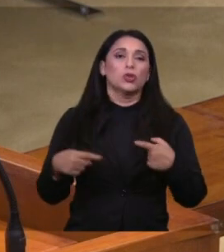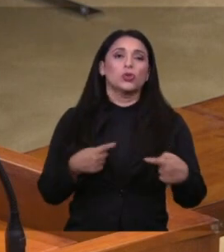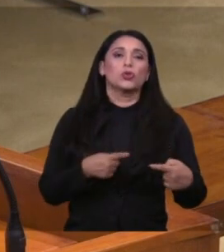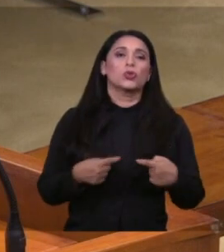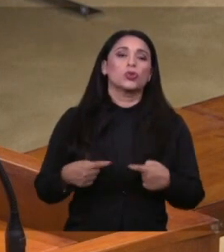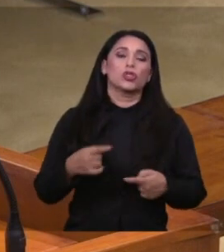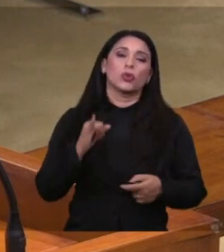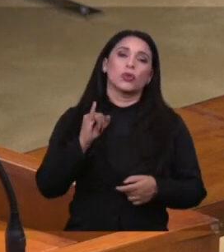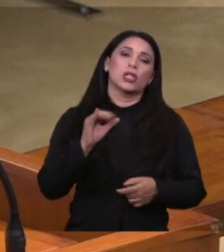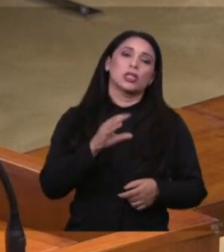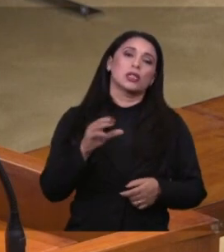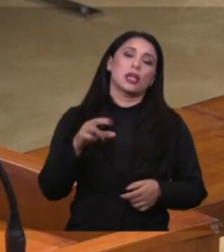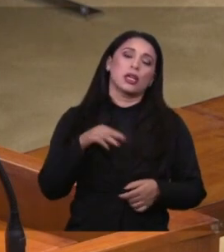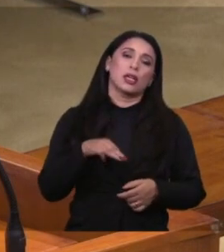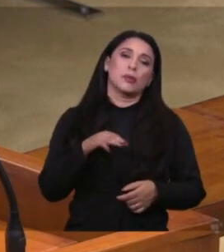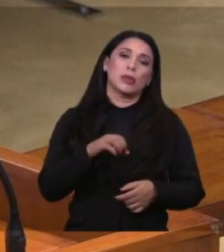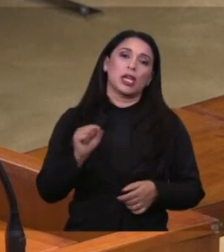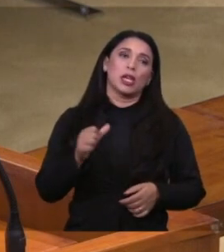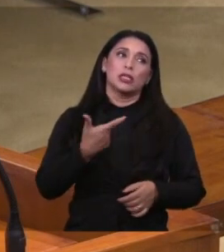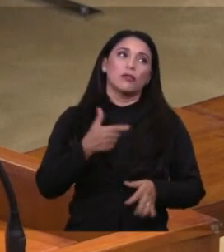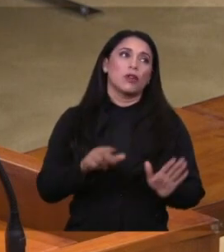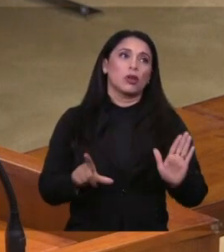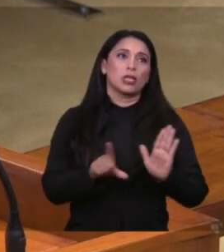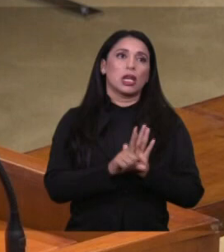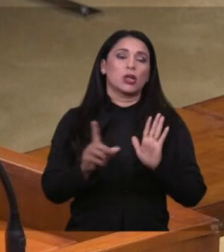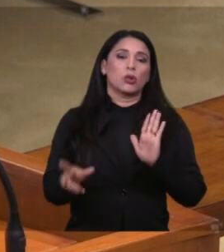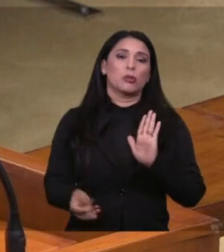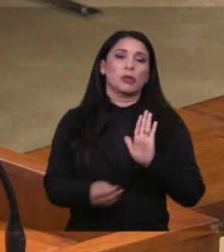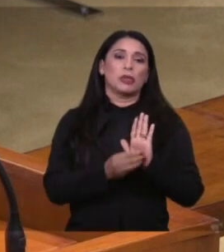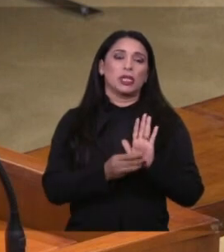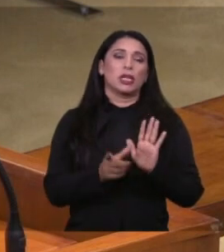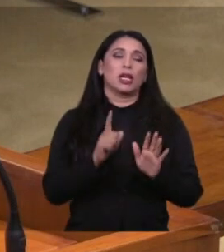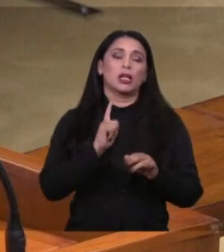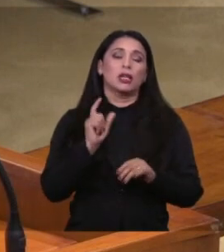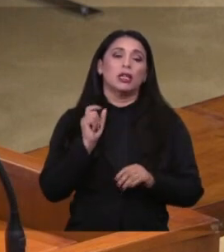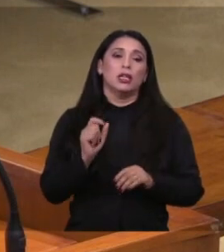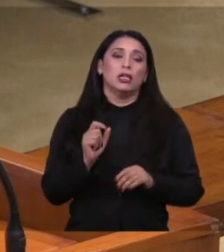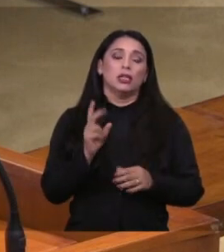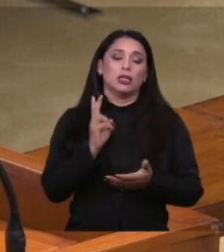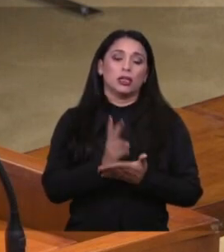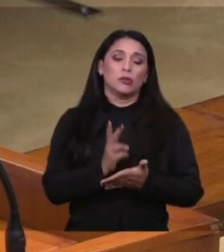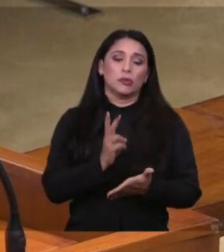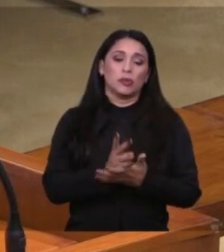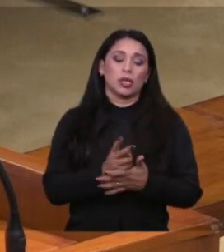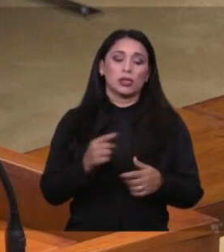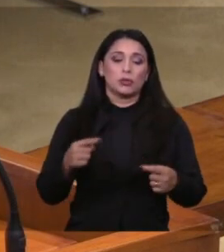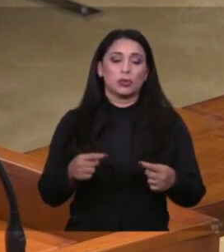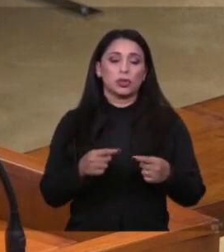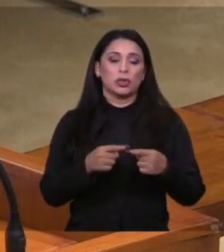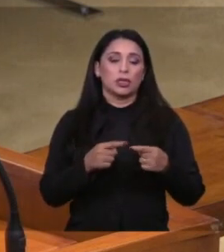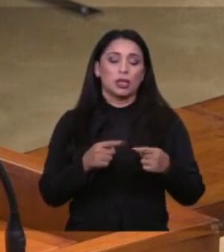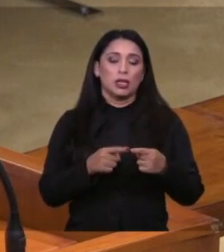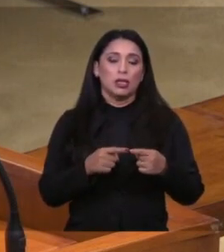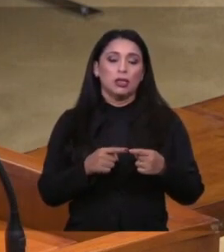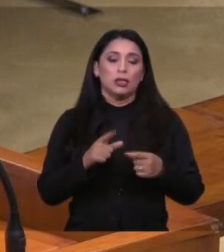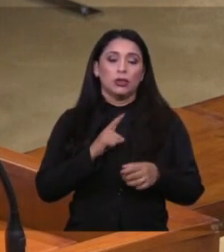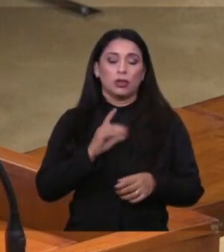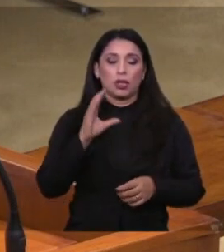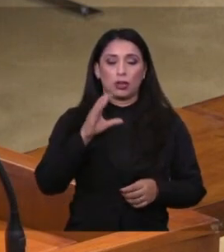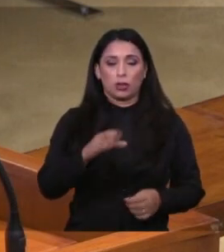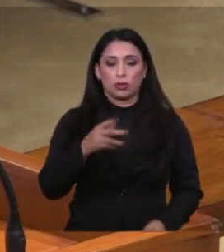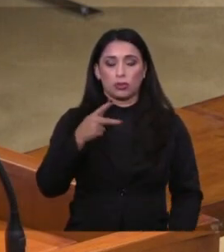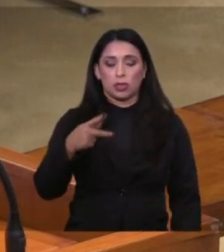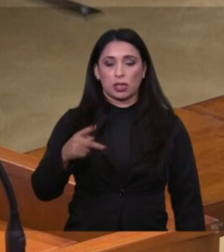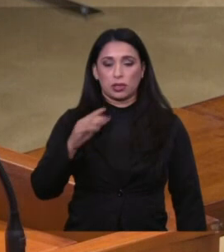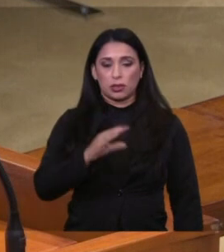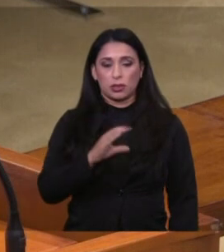tema que tratava de não existência de lei complementar e que, apesar de constar expressa previsão no Código de Processo Civil à